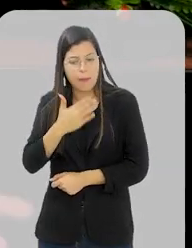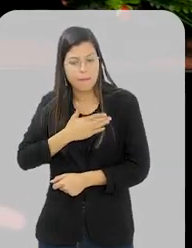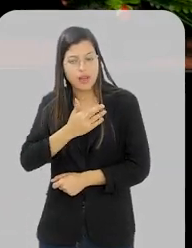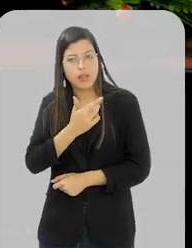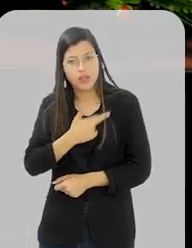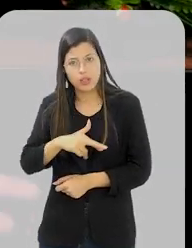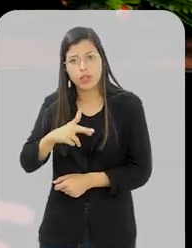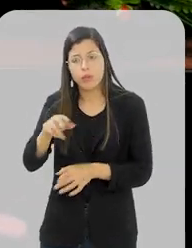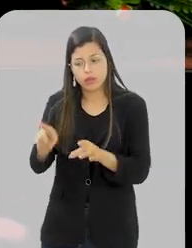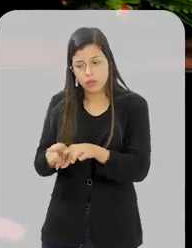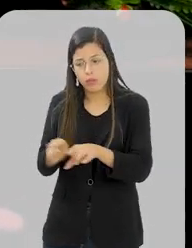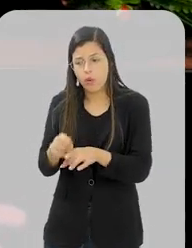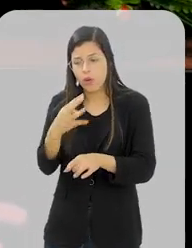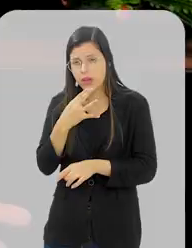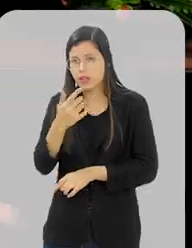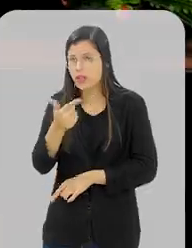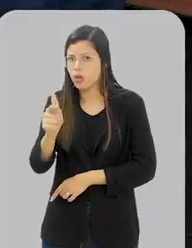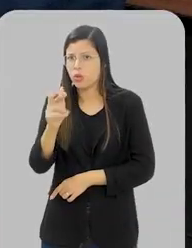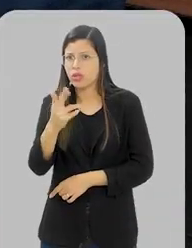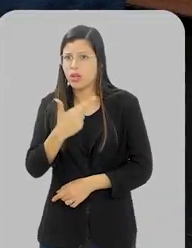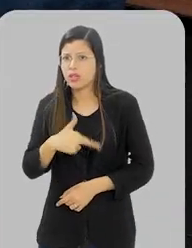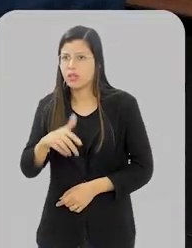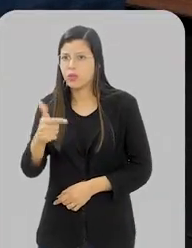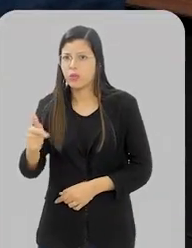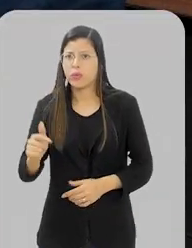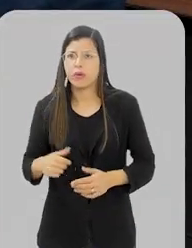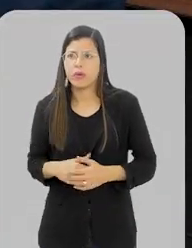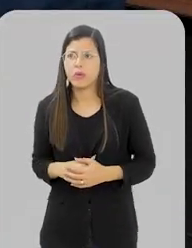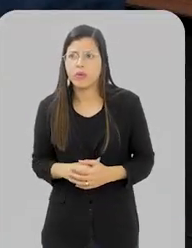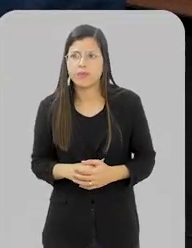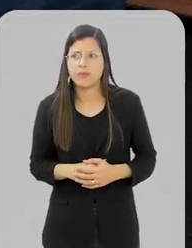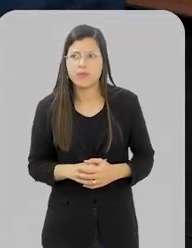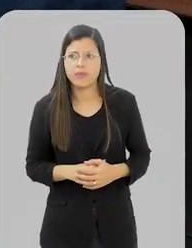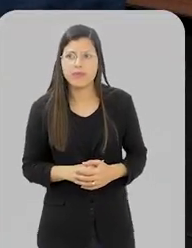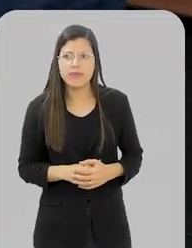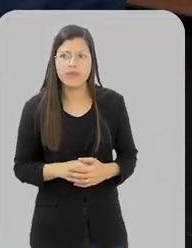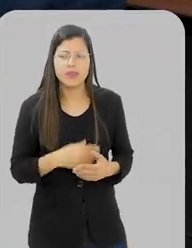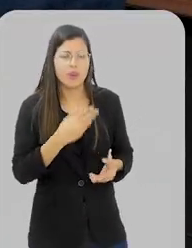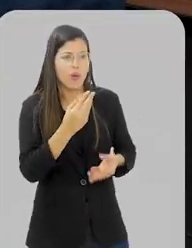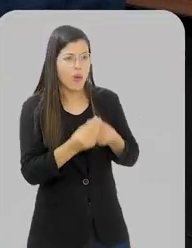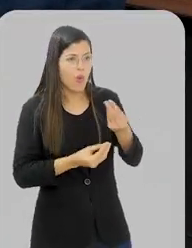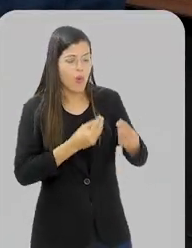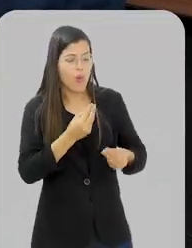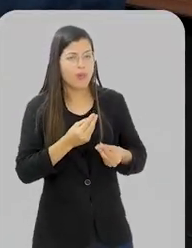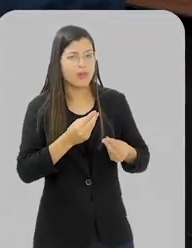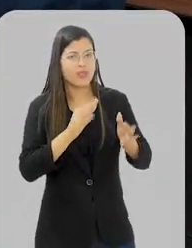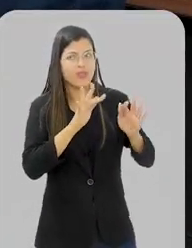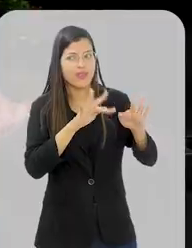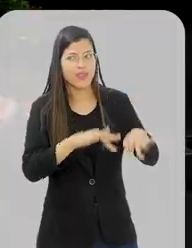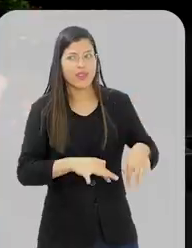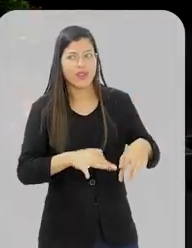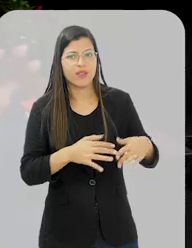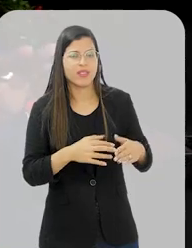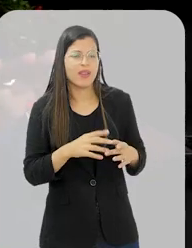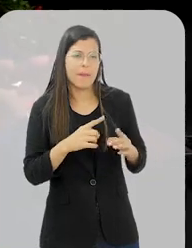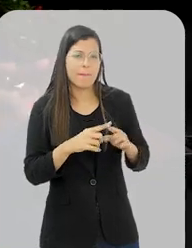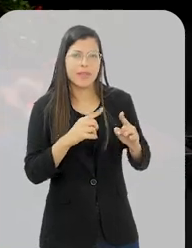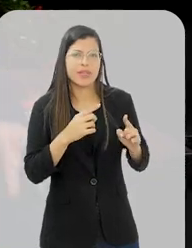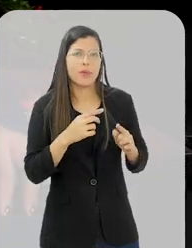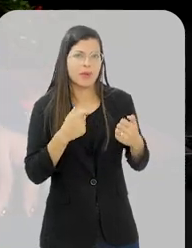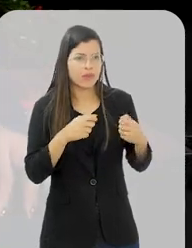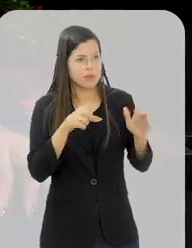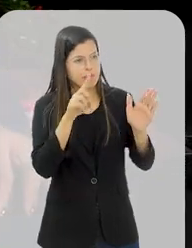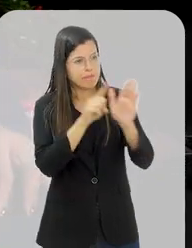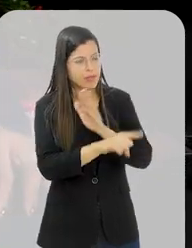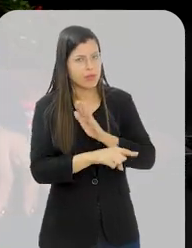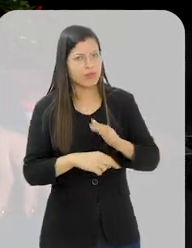gente possa entender melhor e evitar essa discriminação a gente mas aumentou muito Luz como a gente tá no finalzinho mas eu não posso deixar de fazer